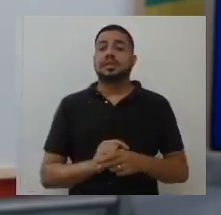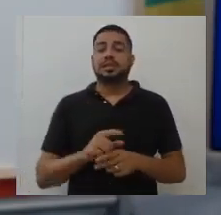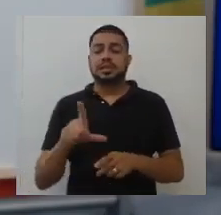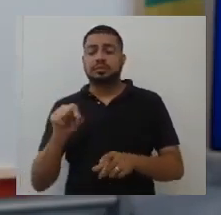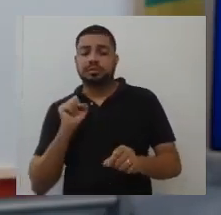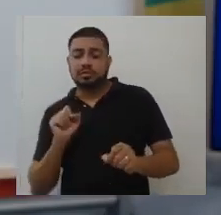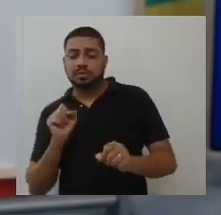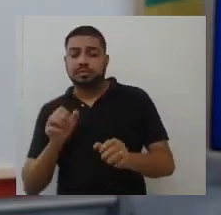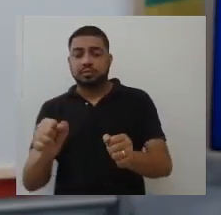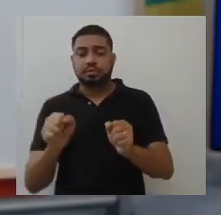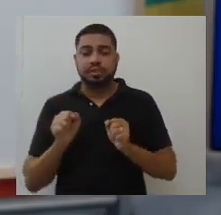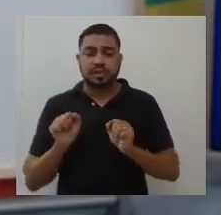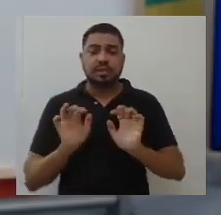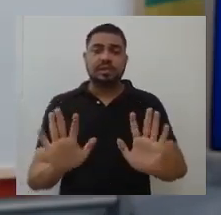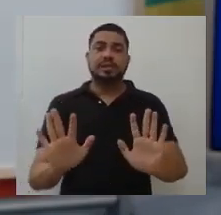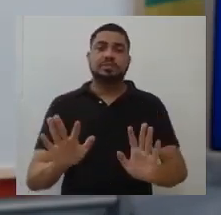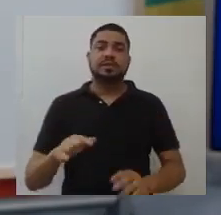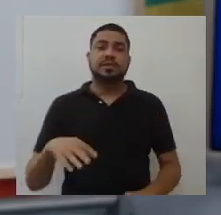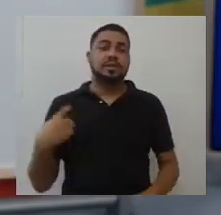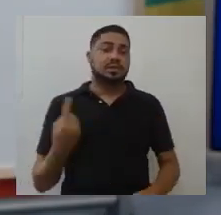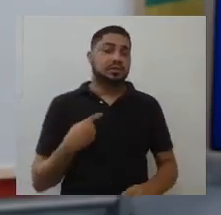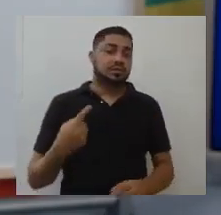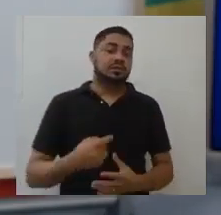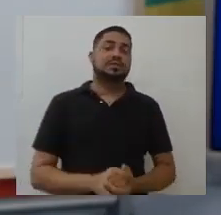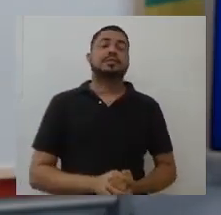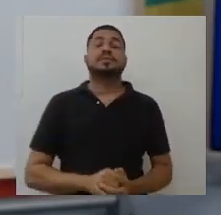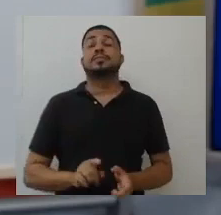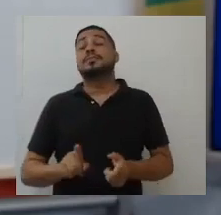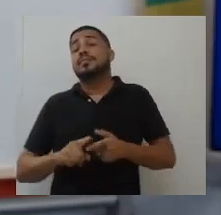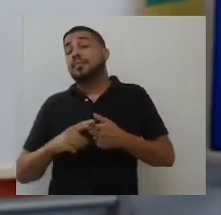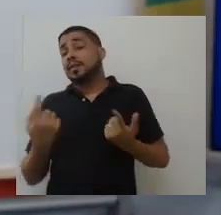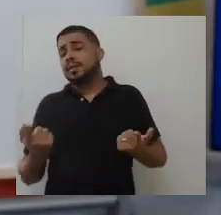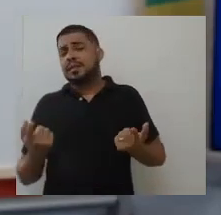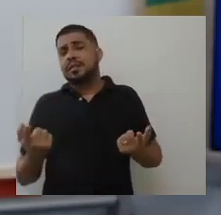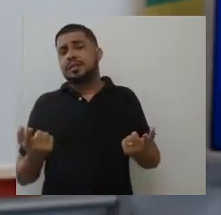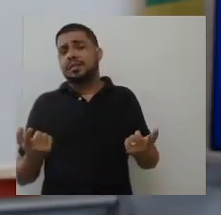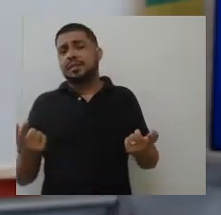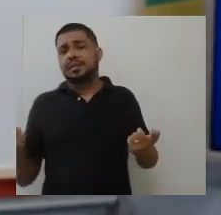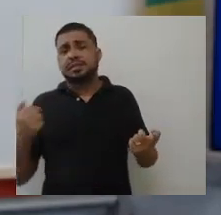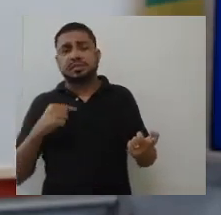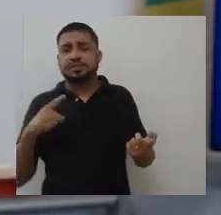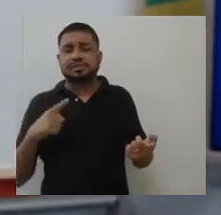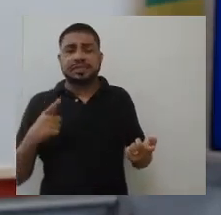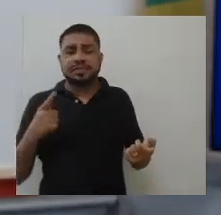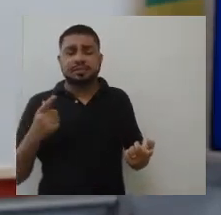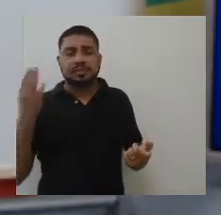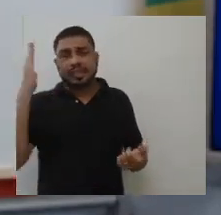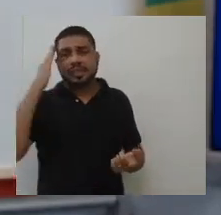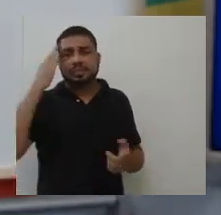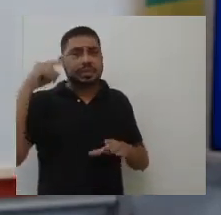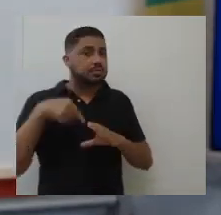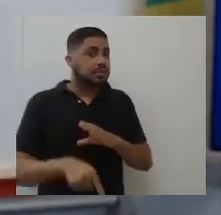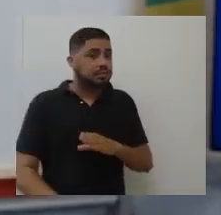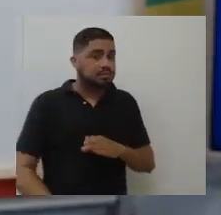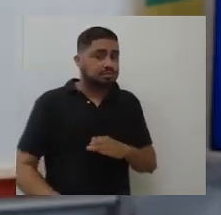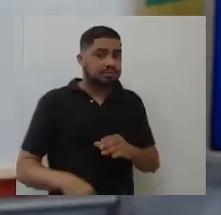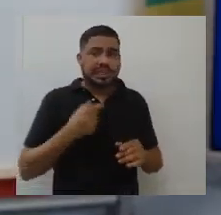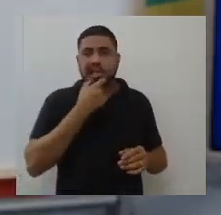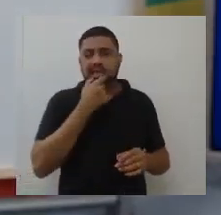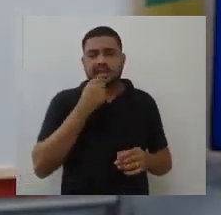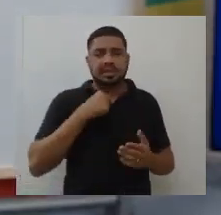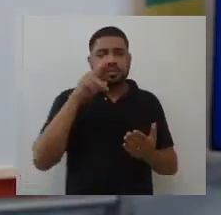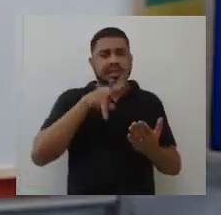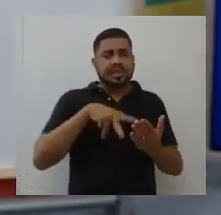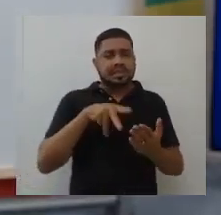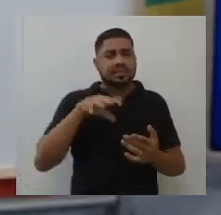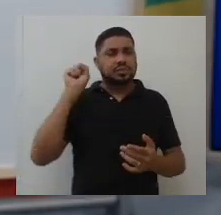Puxar e empurrar, né? Então essa é uma das palavras. Só que, opa, eu não tenho muito entendimento de inglês. E eu, ao ler isso aqui,